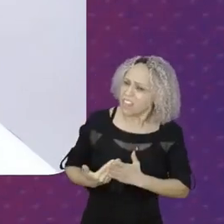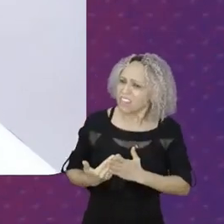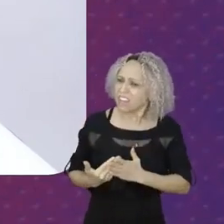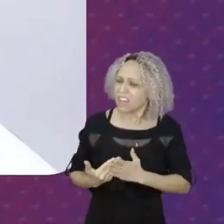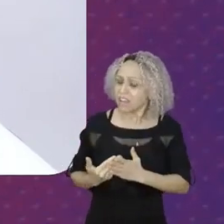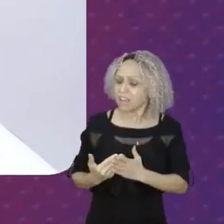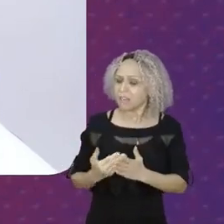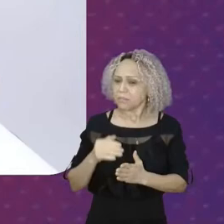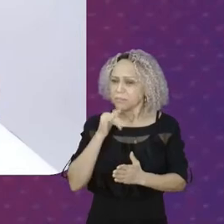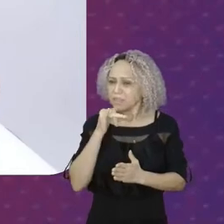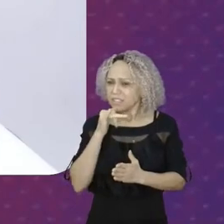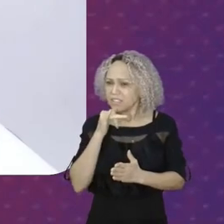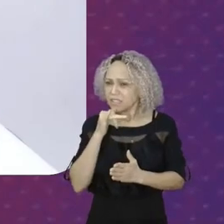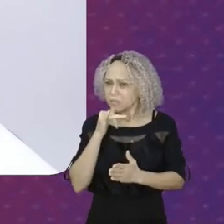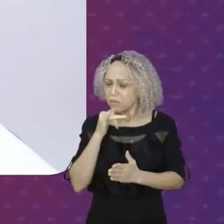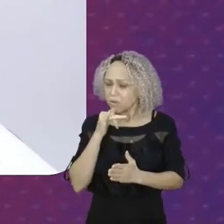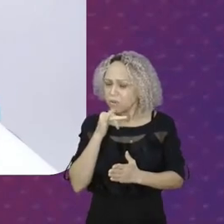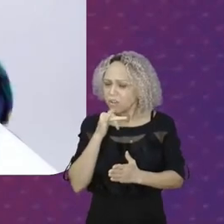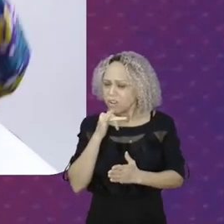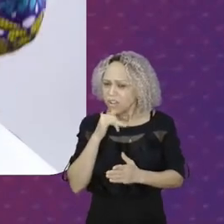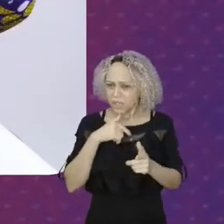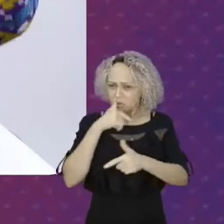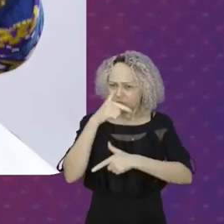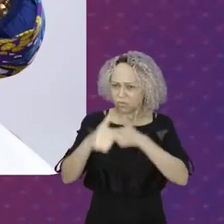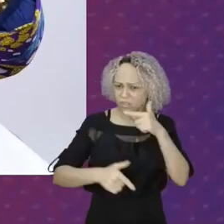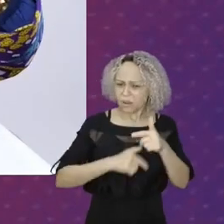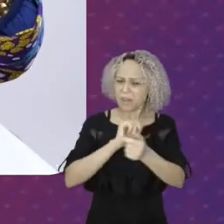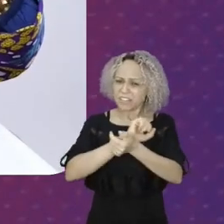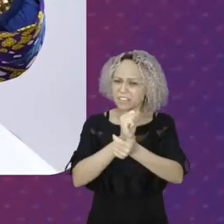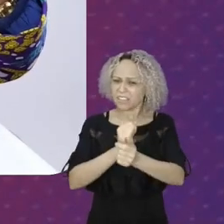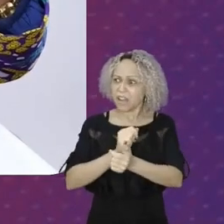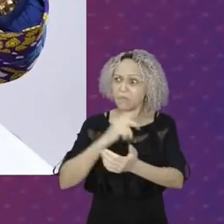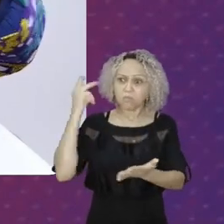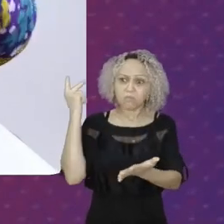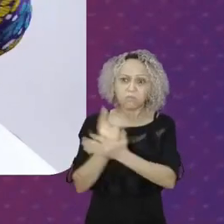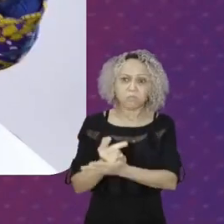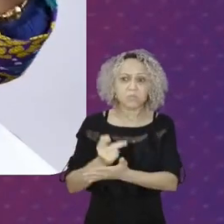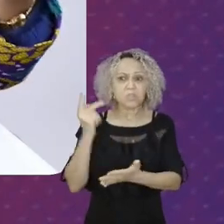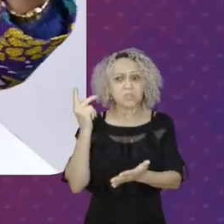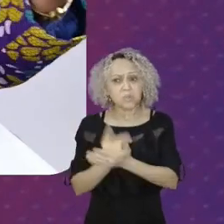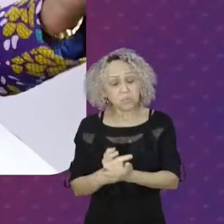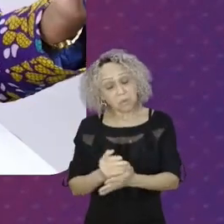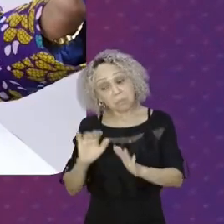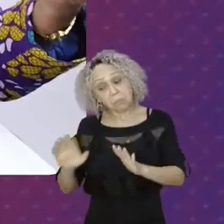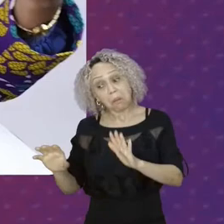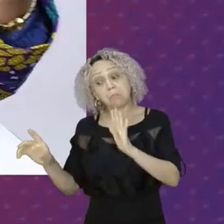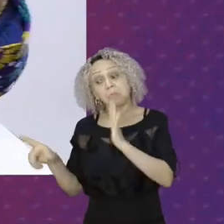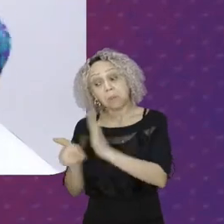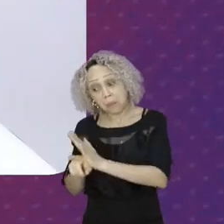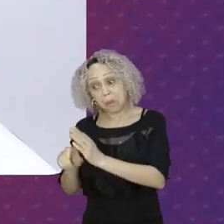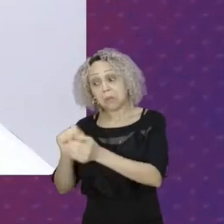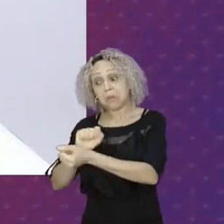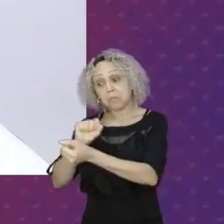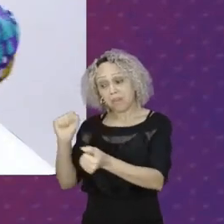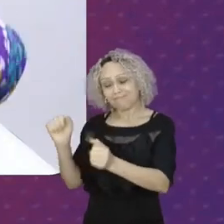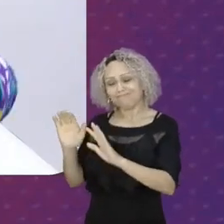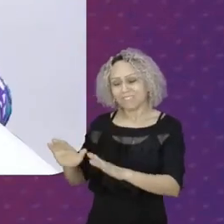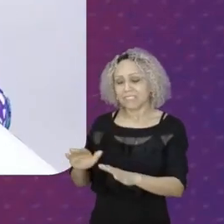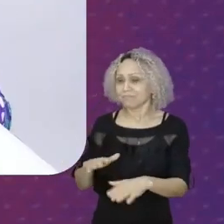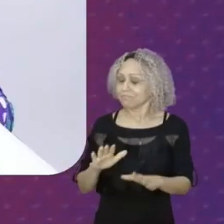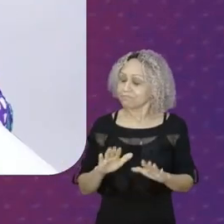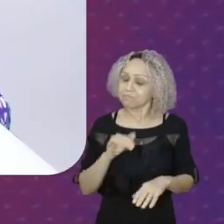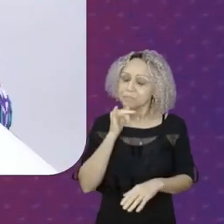entrou ainda dentro do trabalho doméstico, que seguido vem à tona, aparece uma mulher que foi resgatada na casa